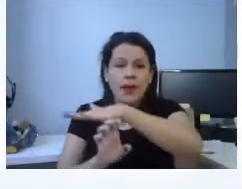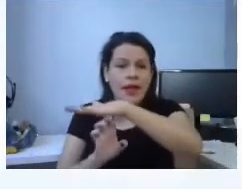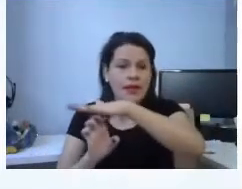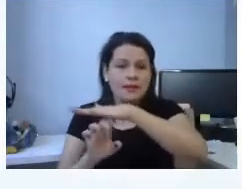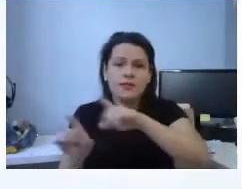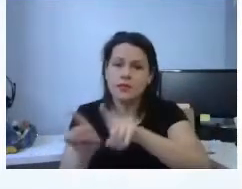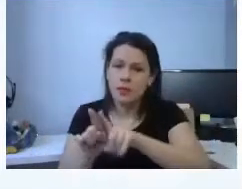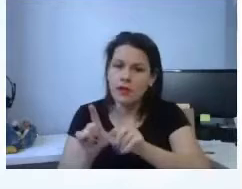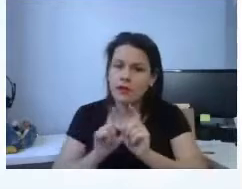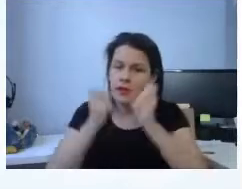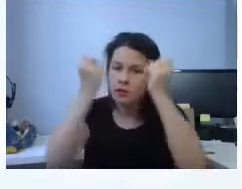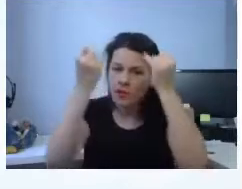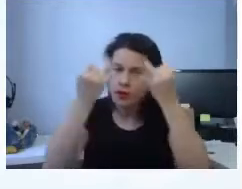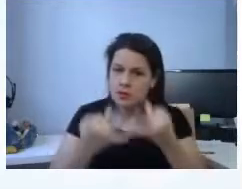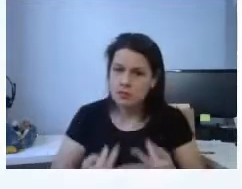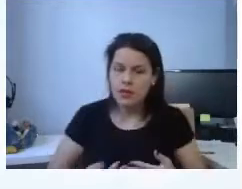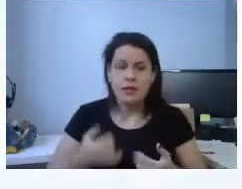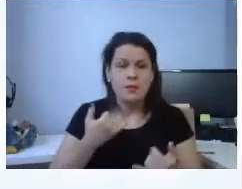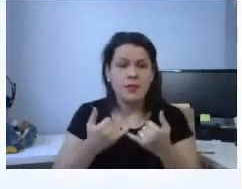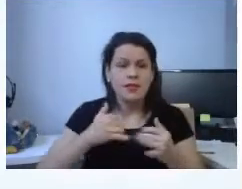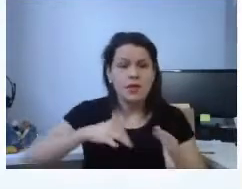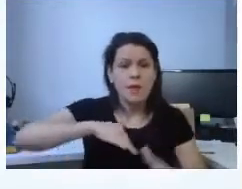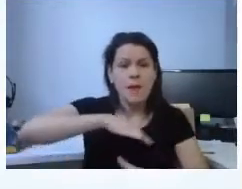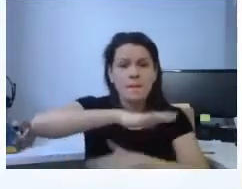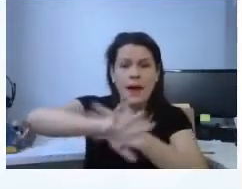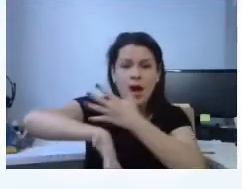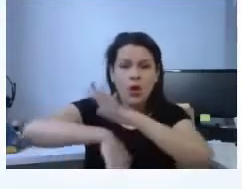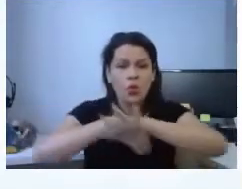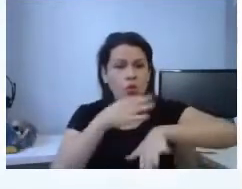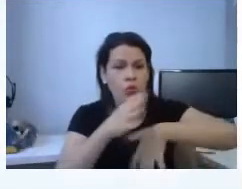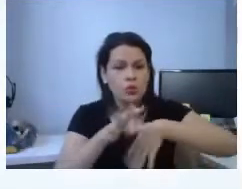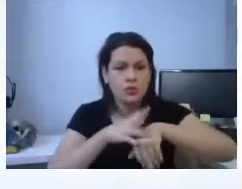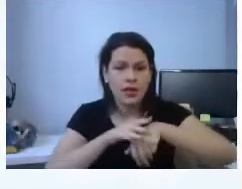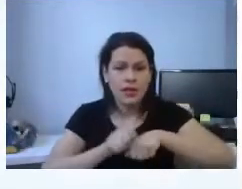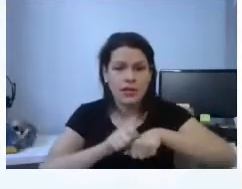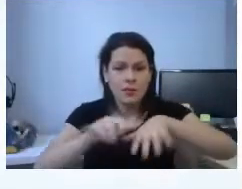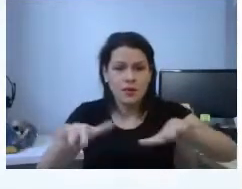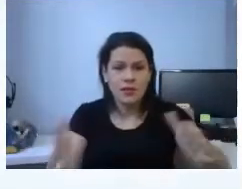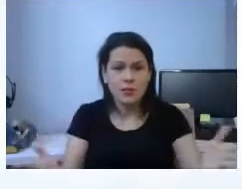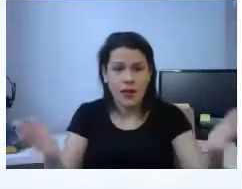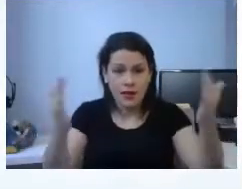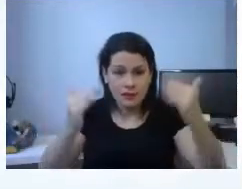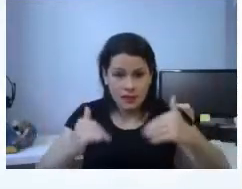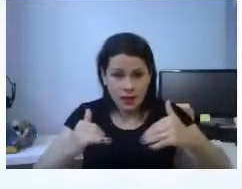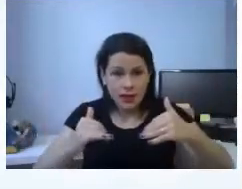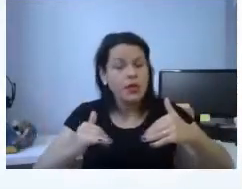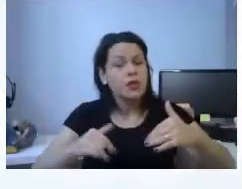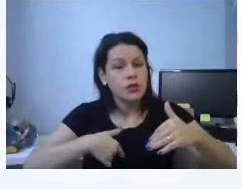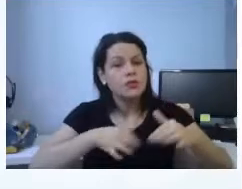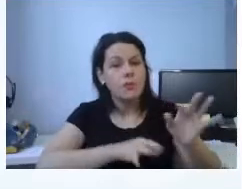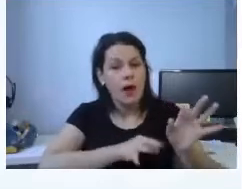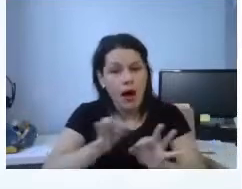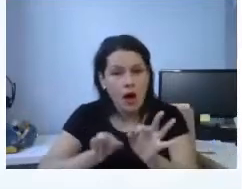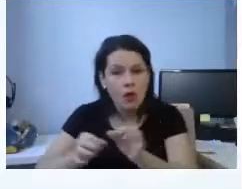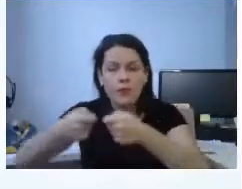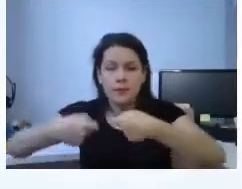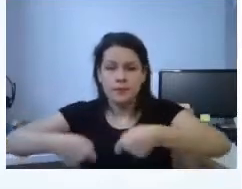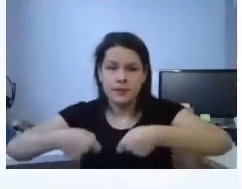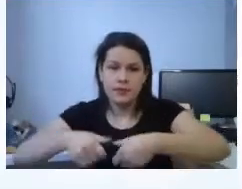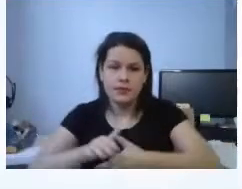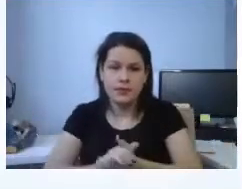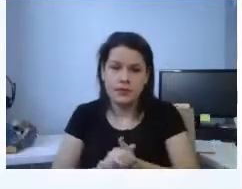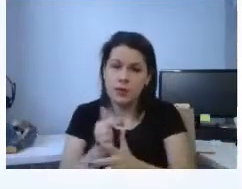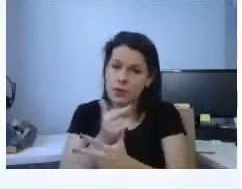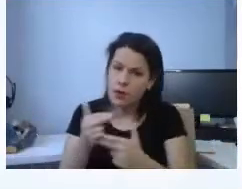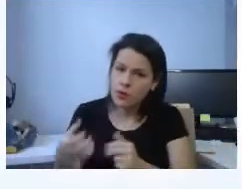um norte nessa bagunça que a pandemia nos trouxe, né? É algo muito